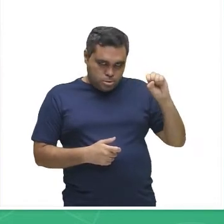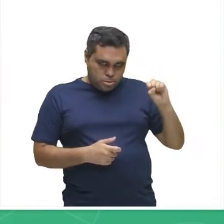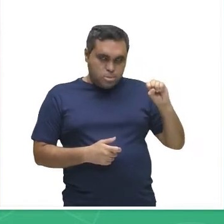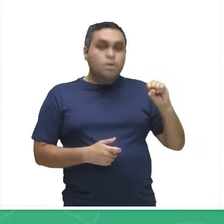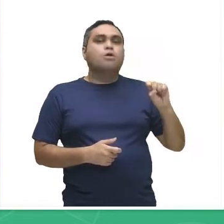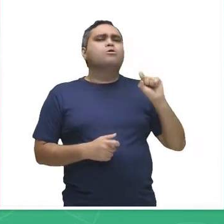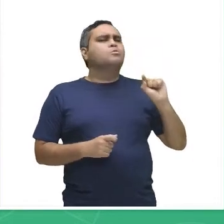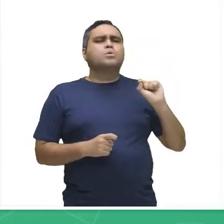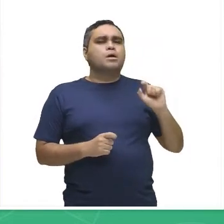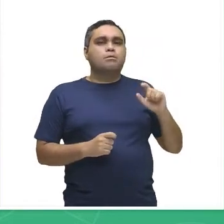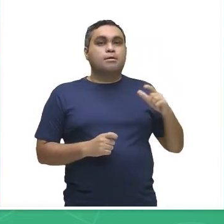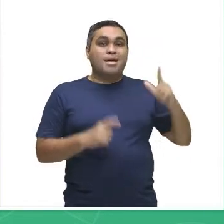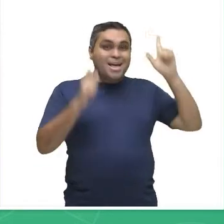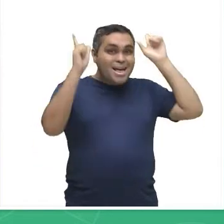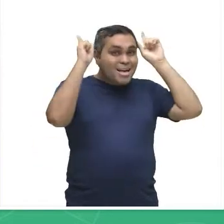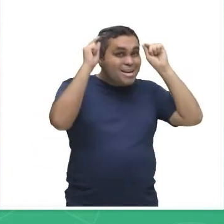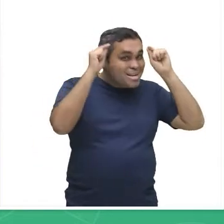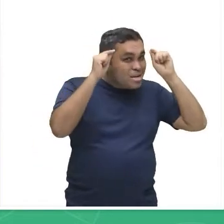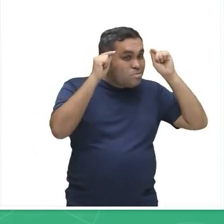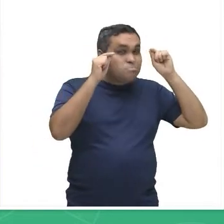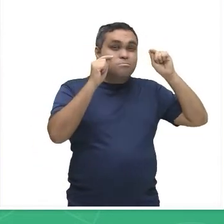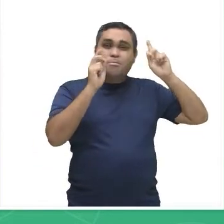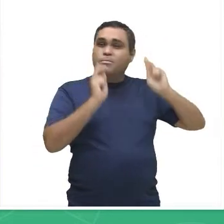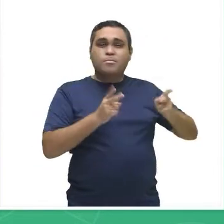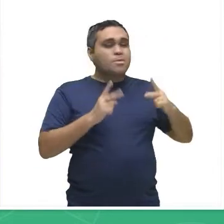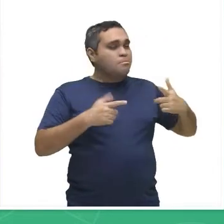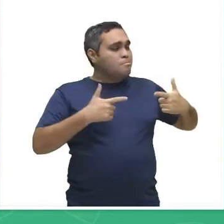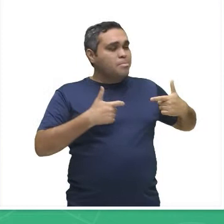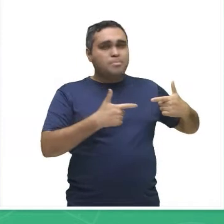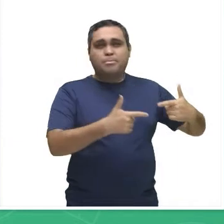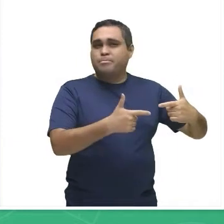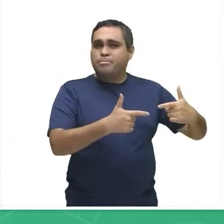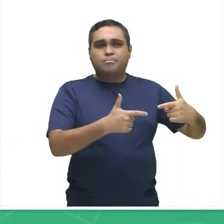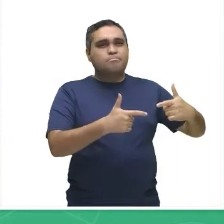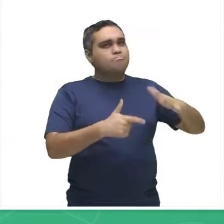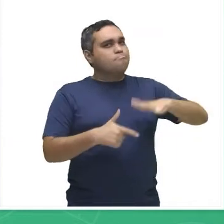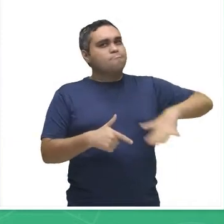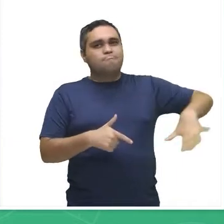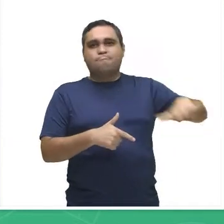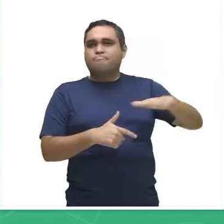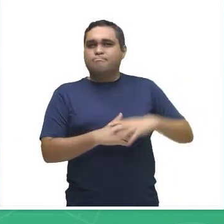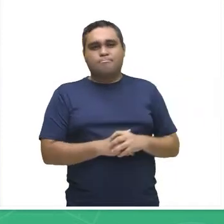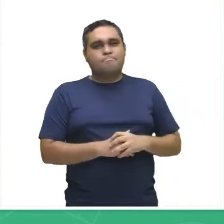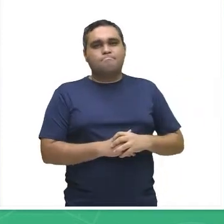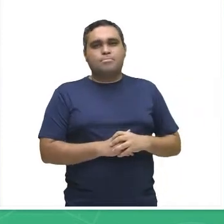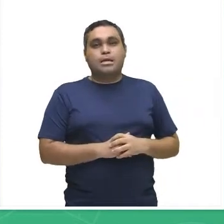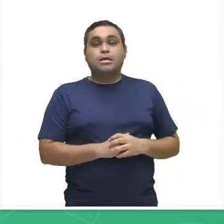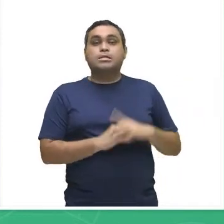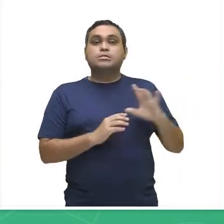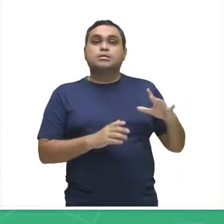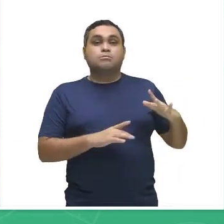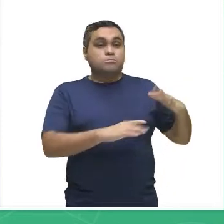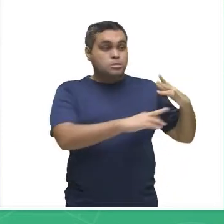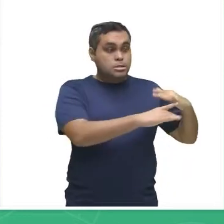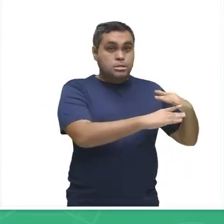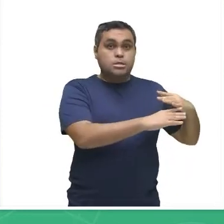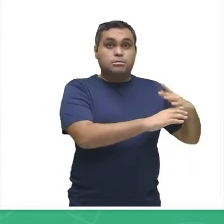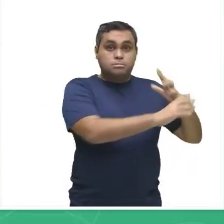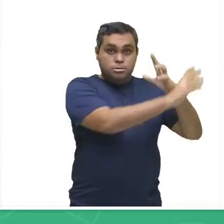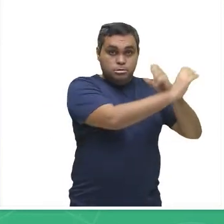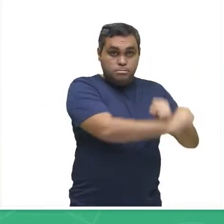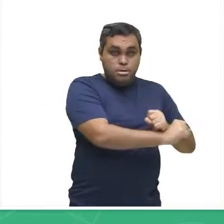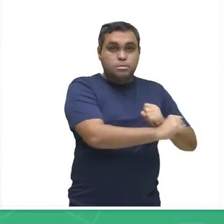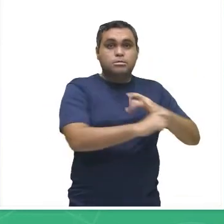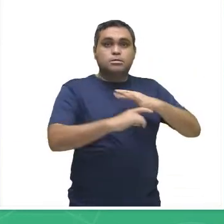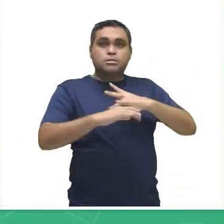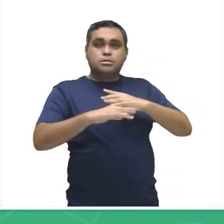gente, que absurdo! Então, a Guerra do Peloponeso vai ser um conflito militar entre as cidades de Atena e Esparta. A